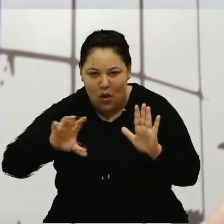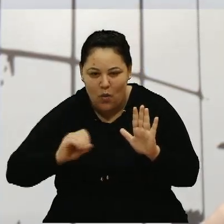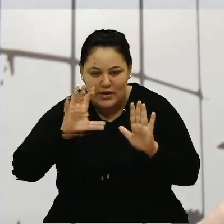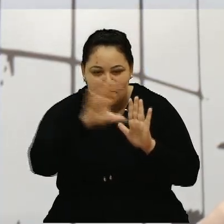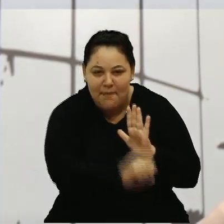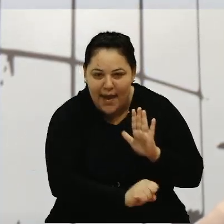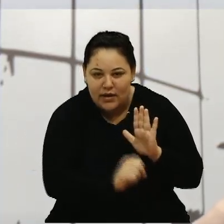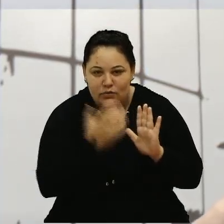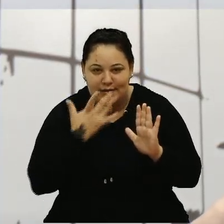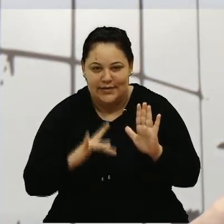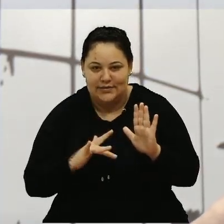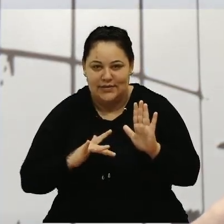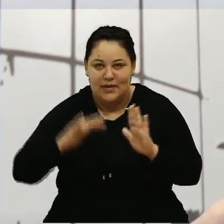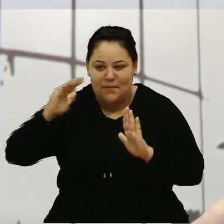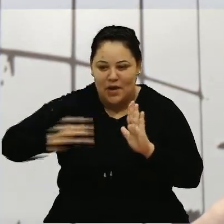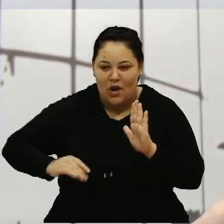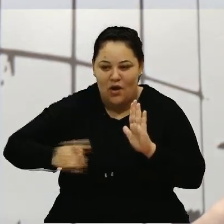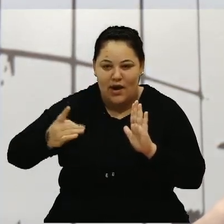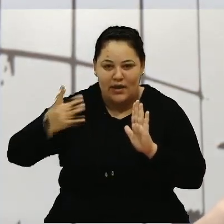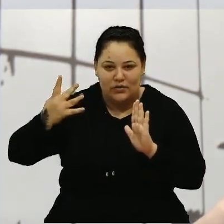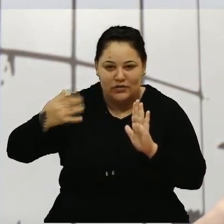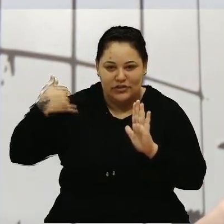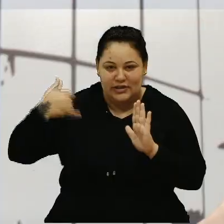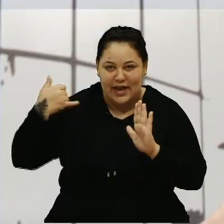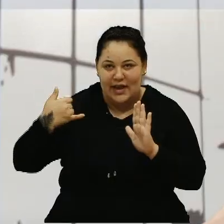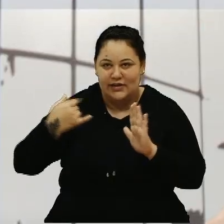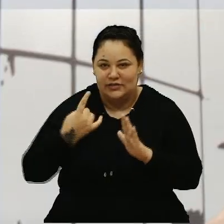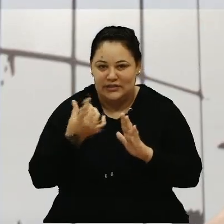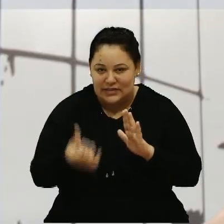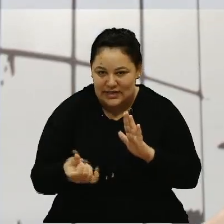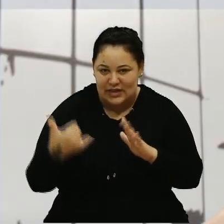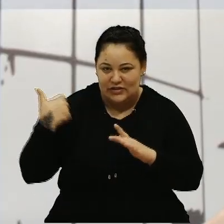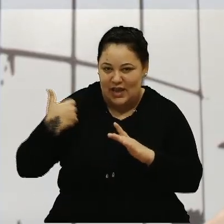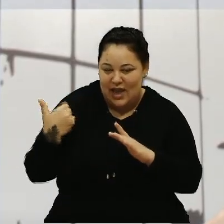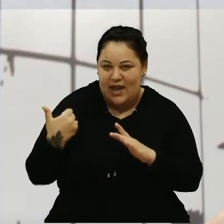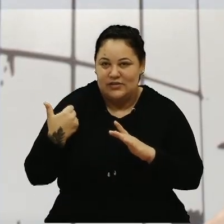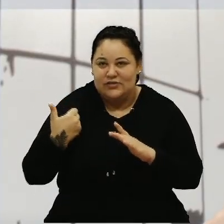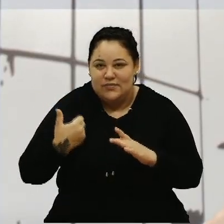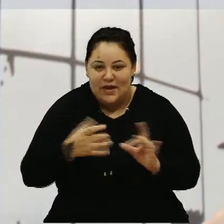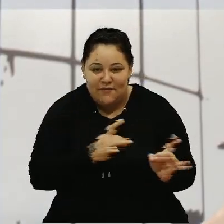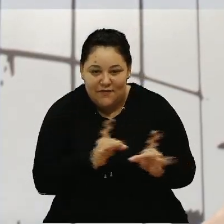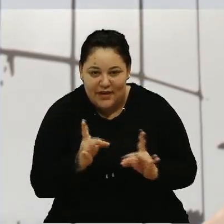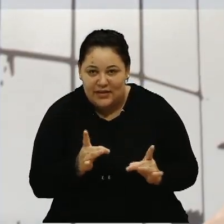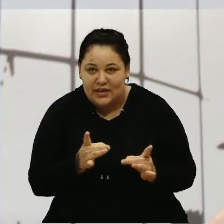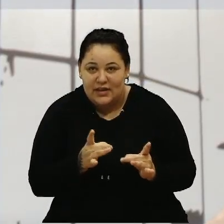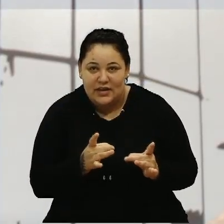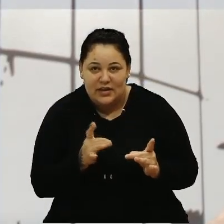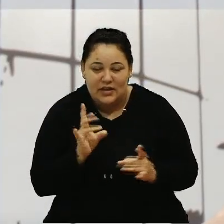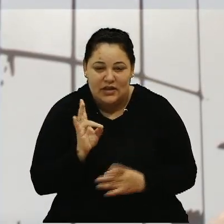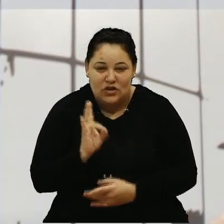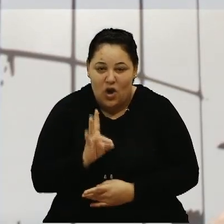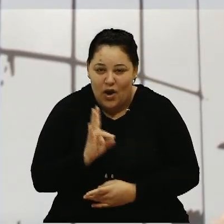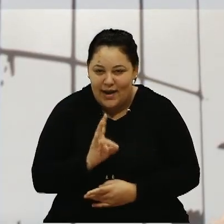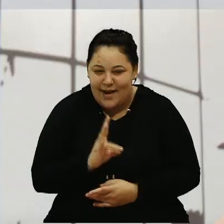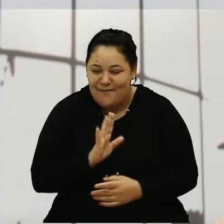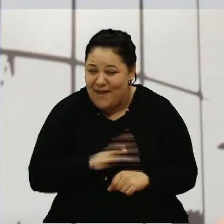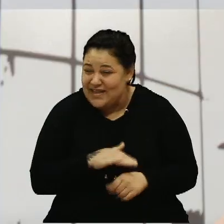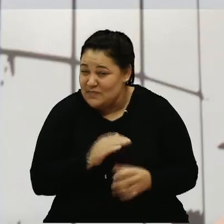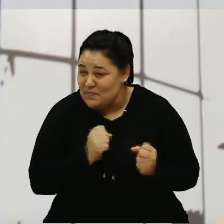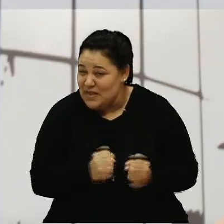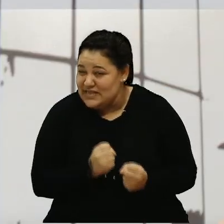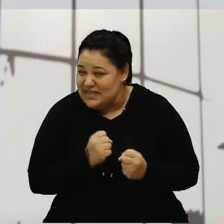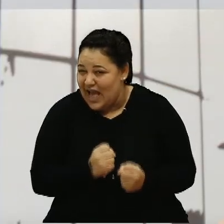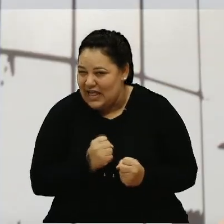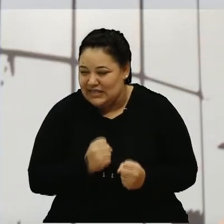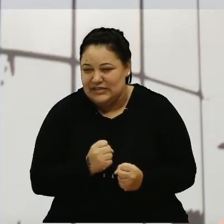né, menores de 14, 15, 16 anos, para levar drogas mais pesadas para dentro da escola. Então,